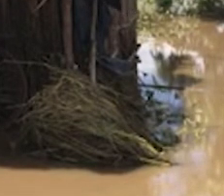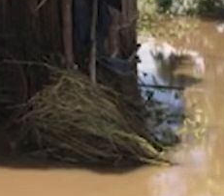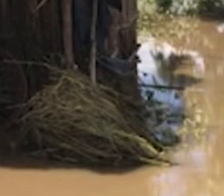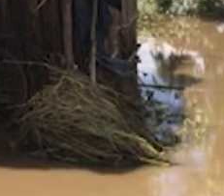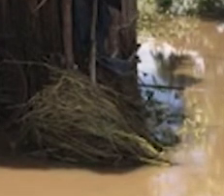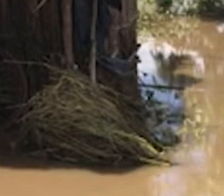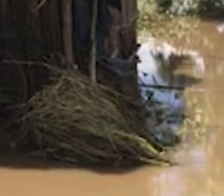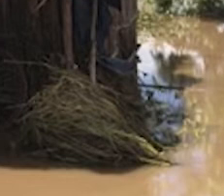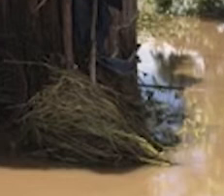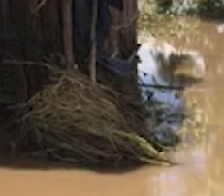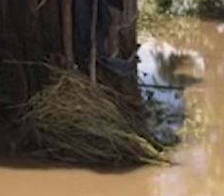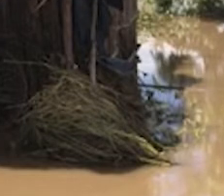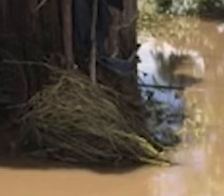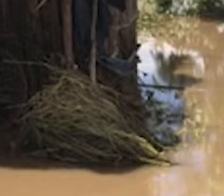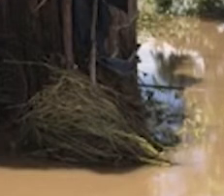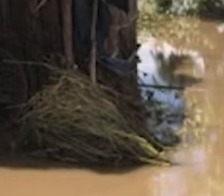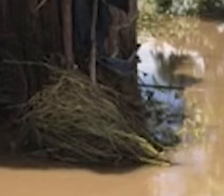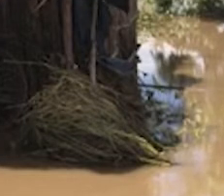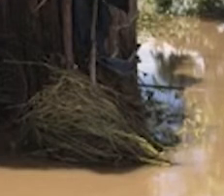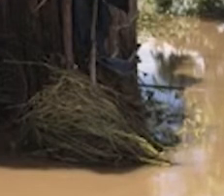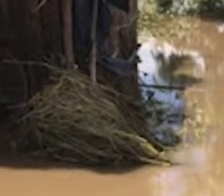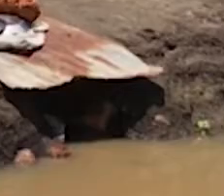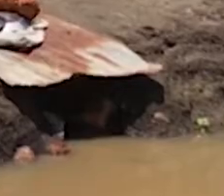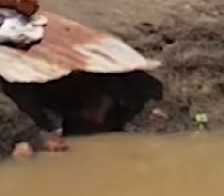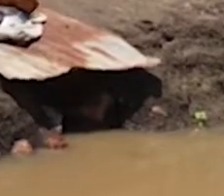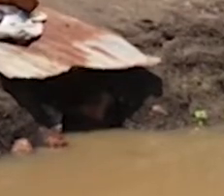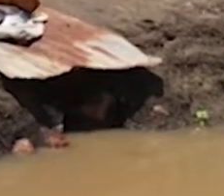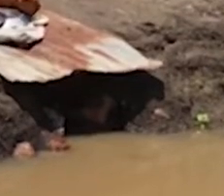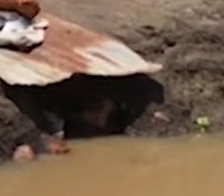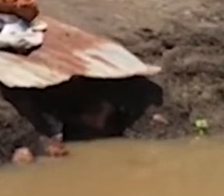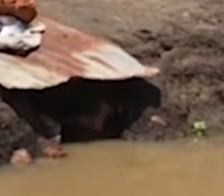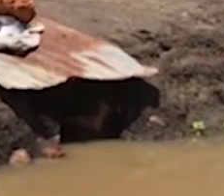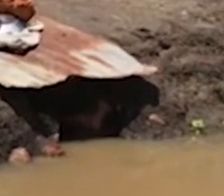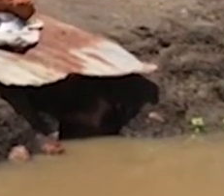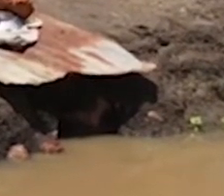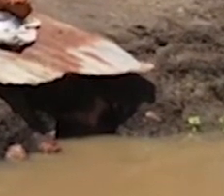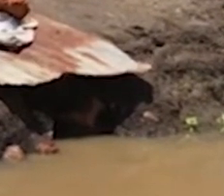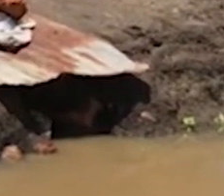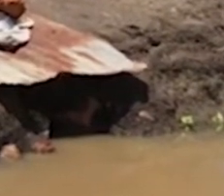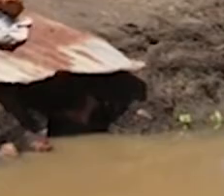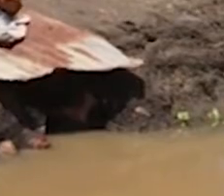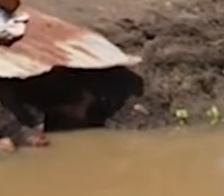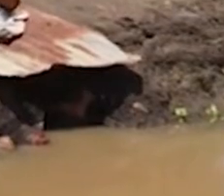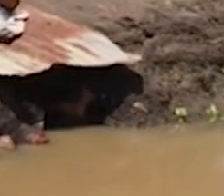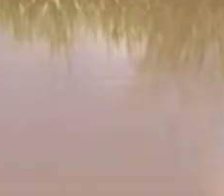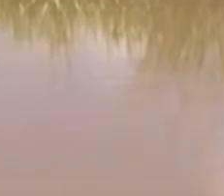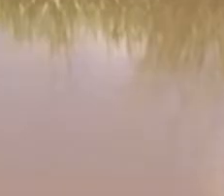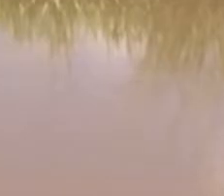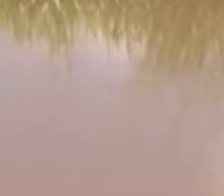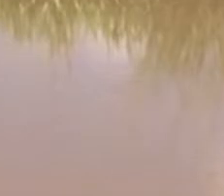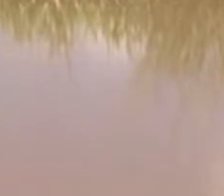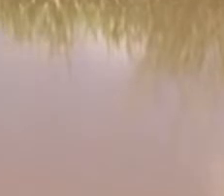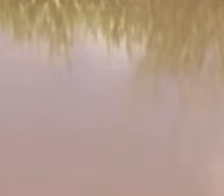John Segredo, quando a gente queríamos preparar as coisas, de repente, já não tínhamos como sair. a altura d'água,